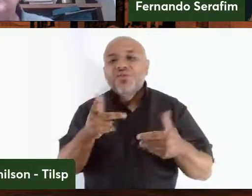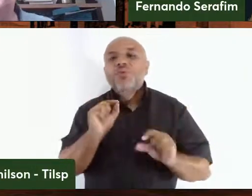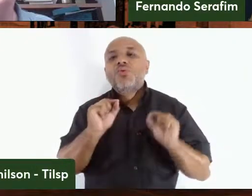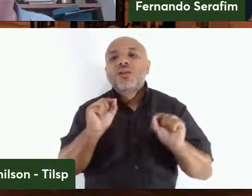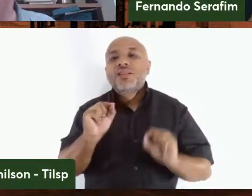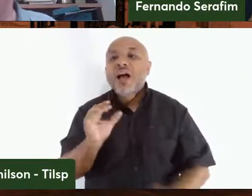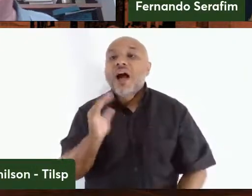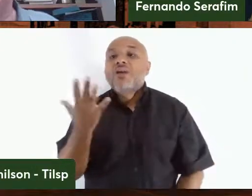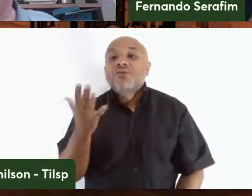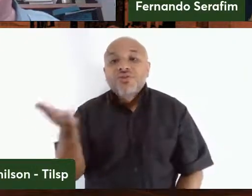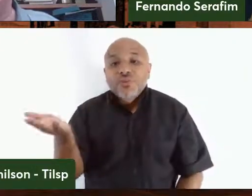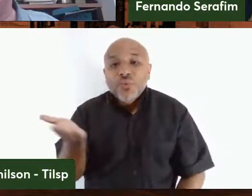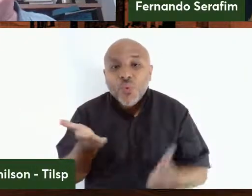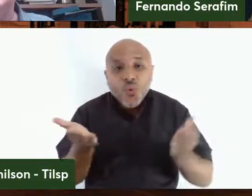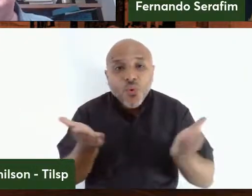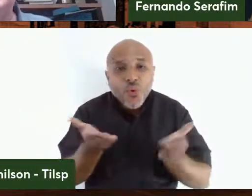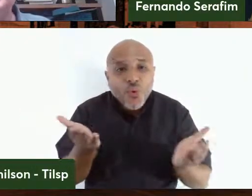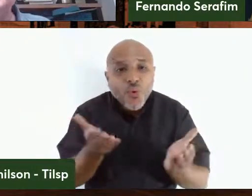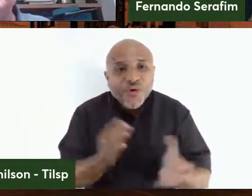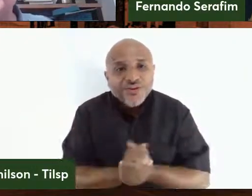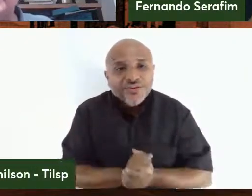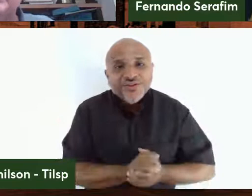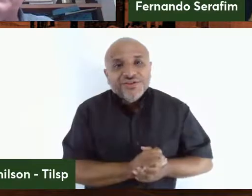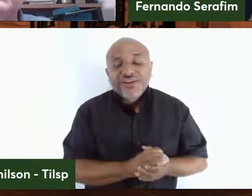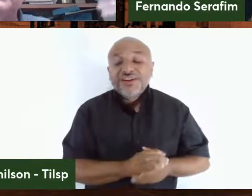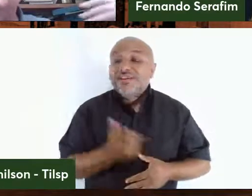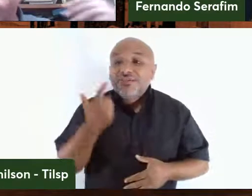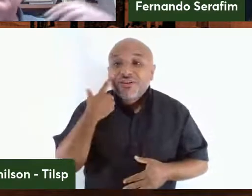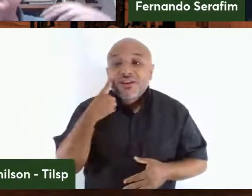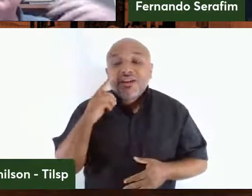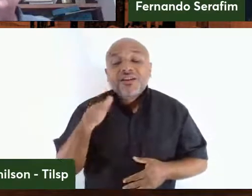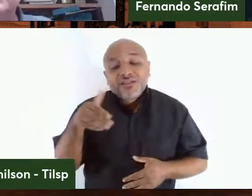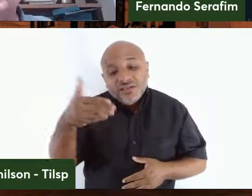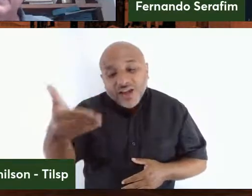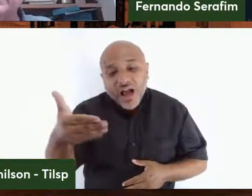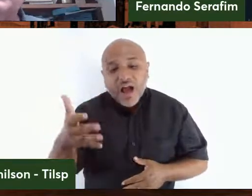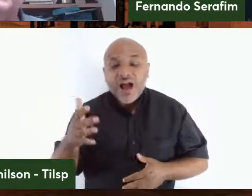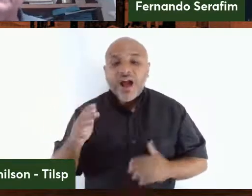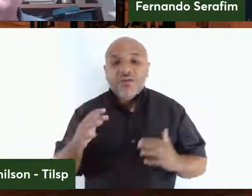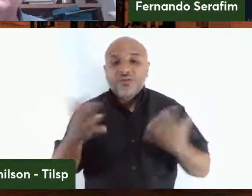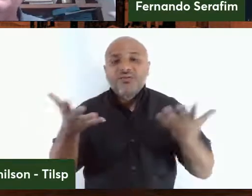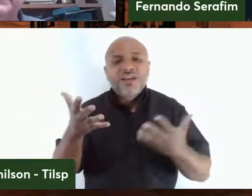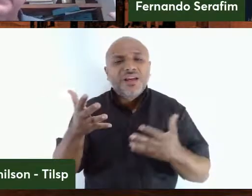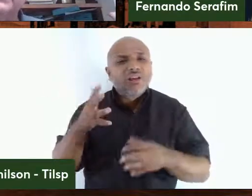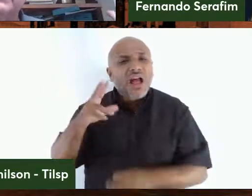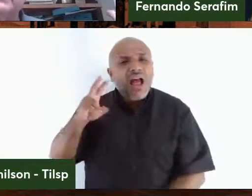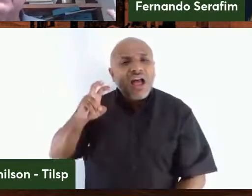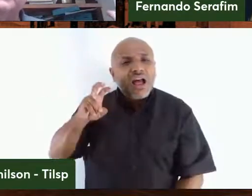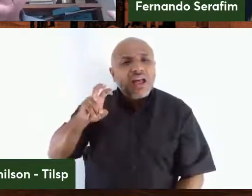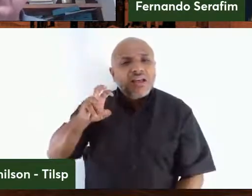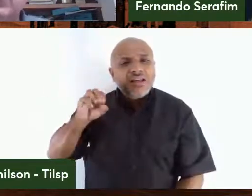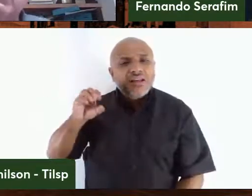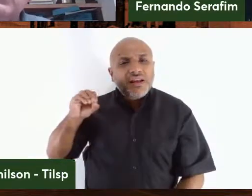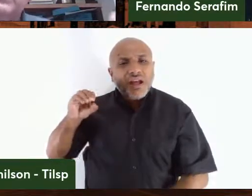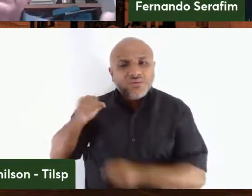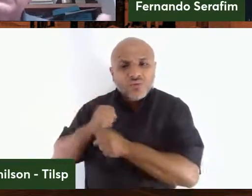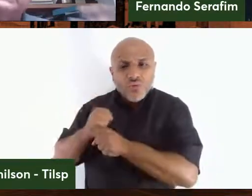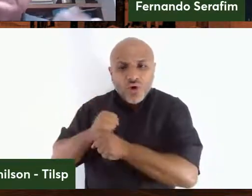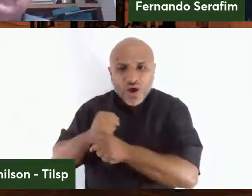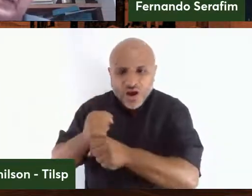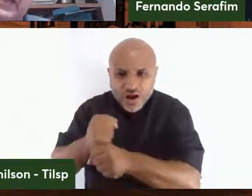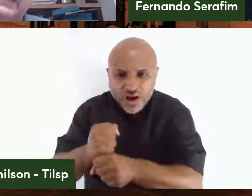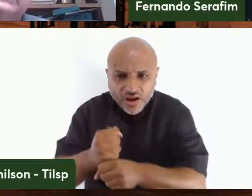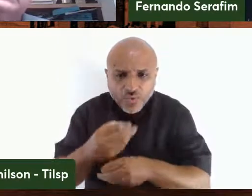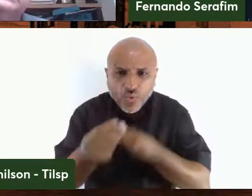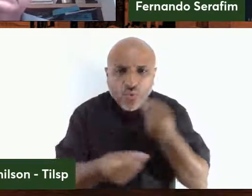acontecendo hoje, por exemplo, o que está acontecendo, vem acontecendo há 500 anos, né? Quer dizer, como que